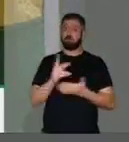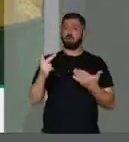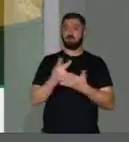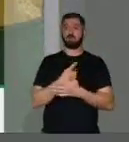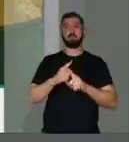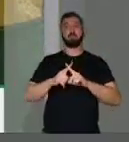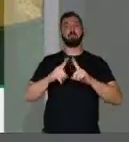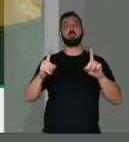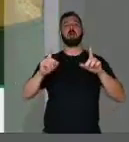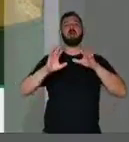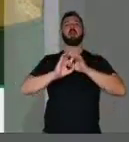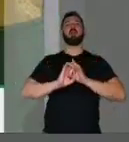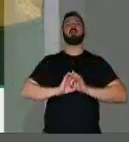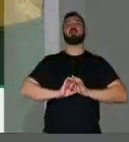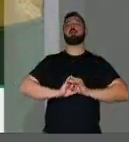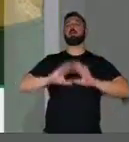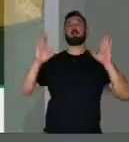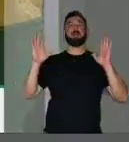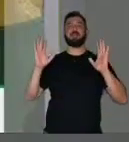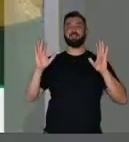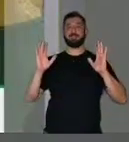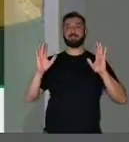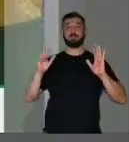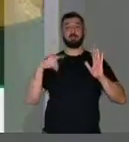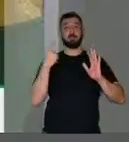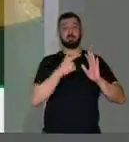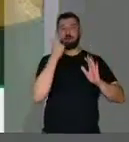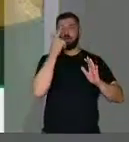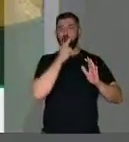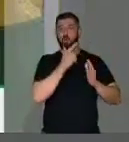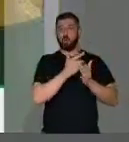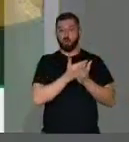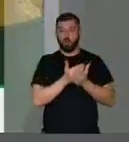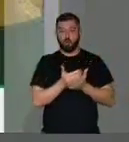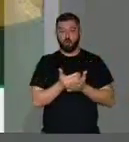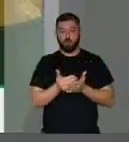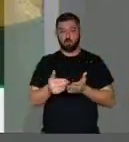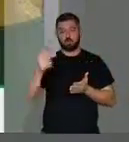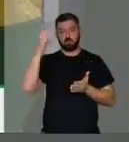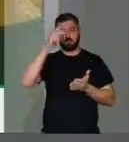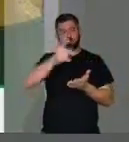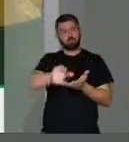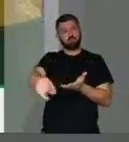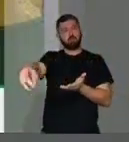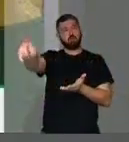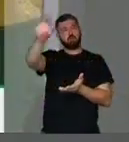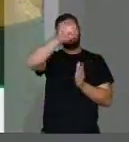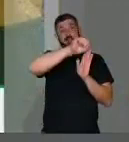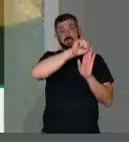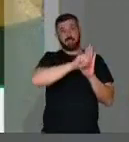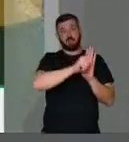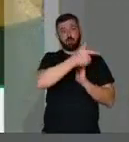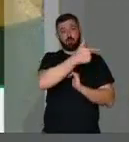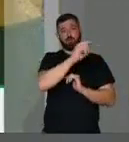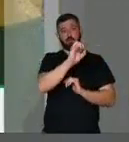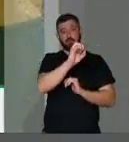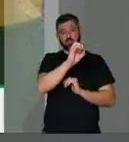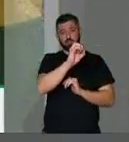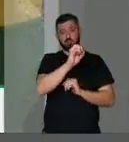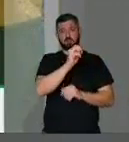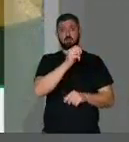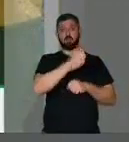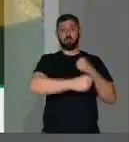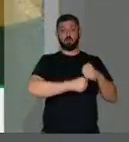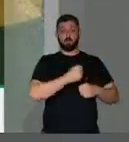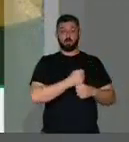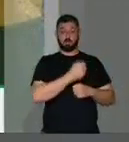de libertação. Começamos uma saga no início do século XX, no